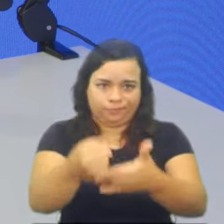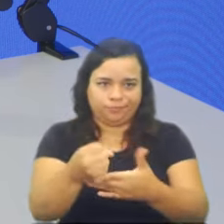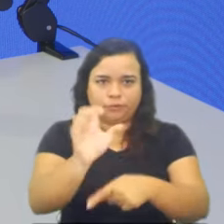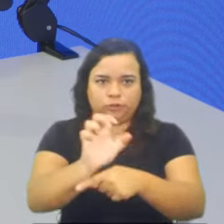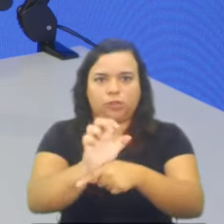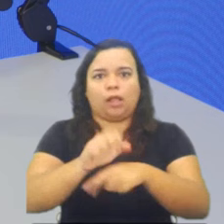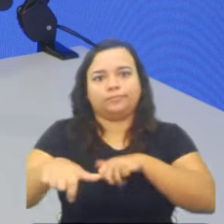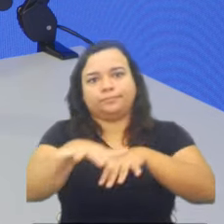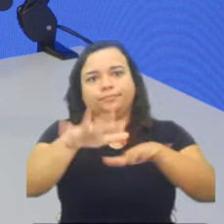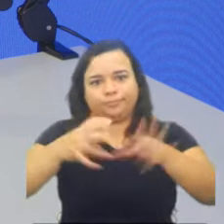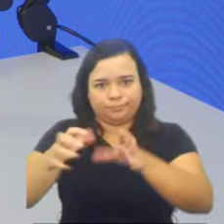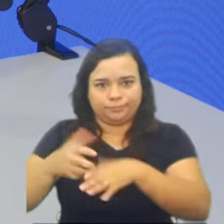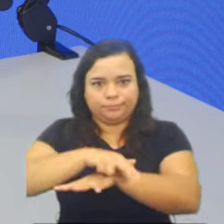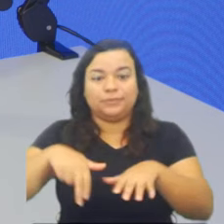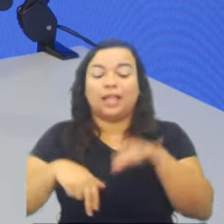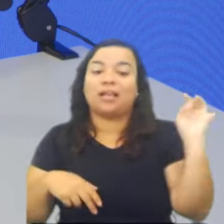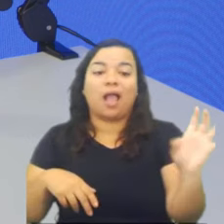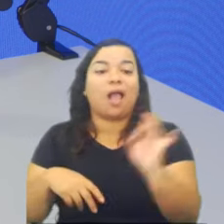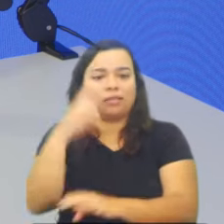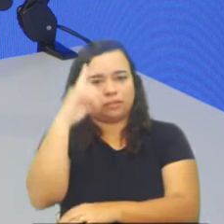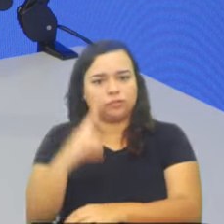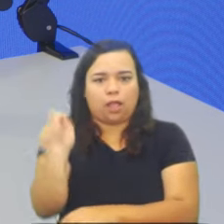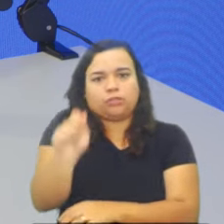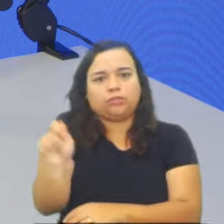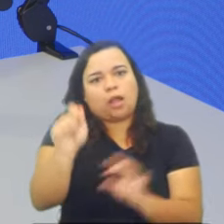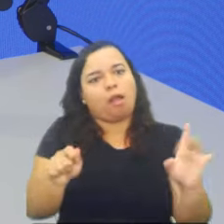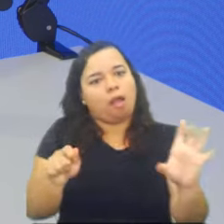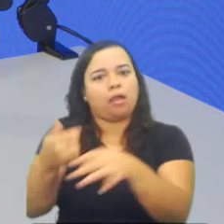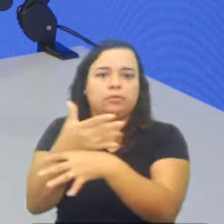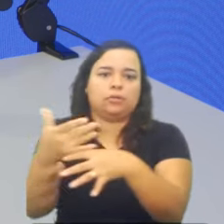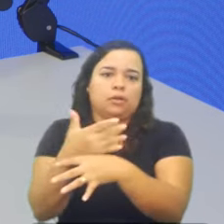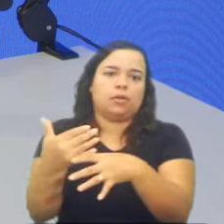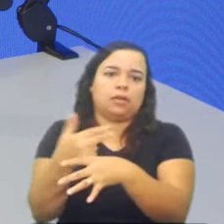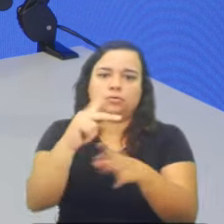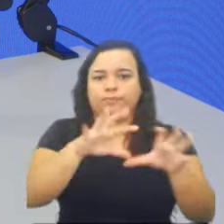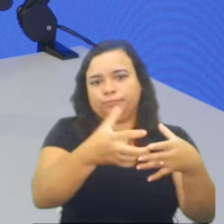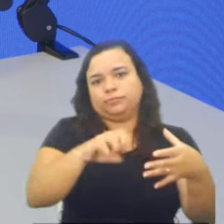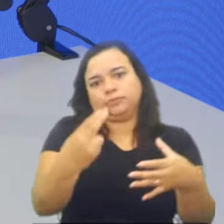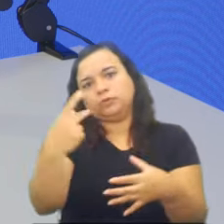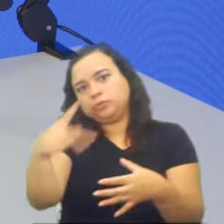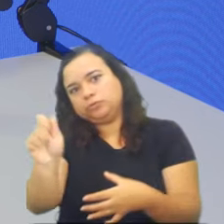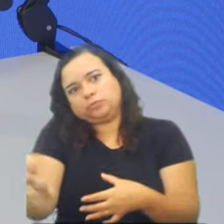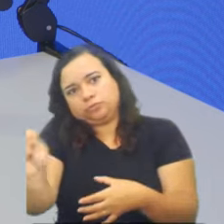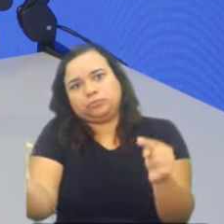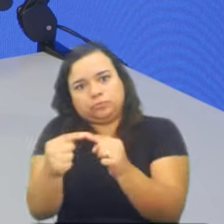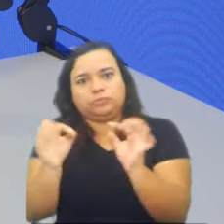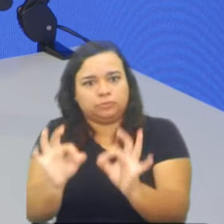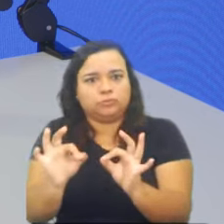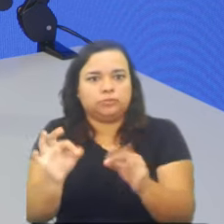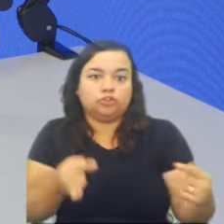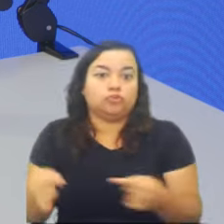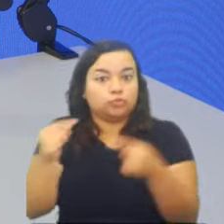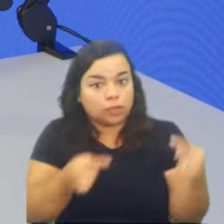levou pras paradas do Estado que cada diretoria cada associação em cada cidade seja seu coletivo seja sua associação